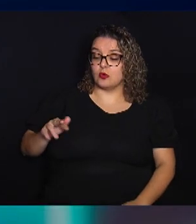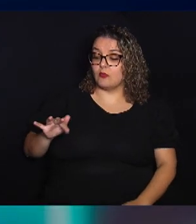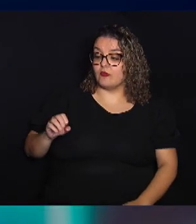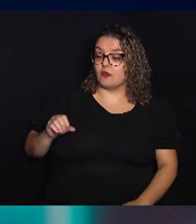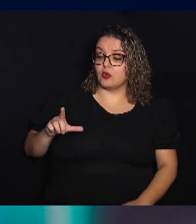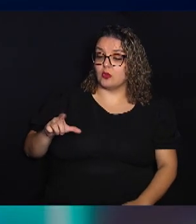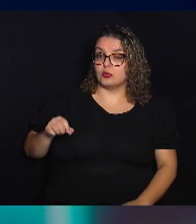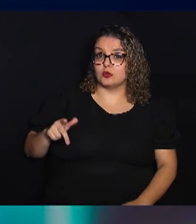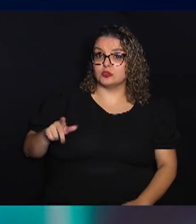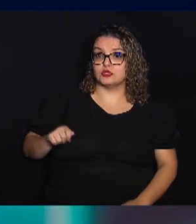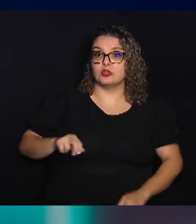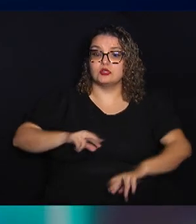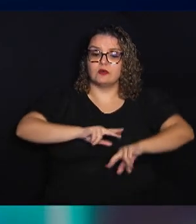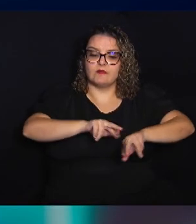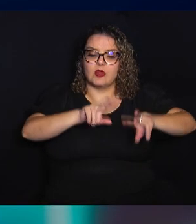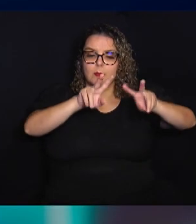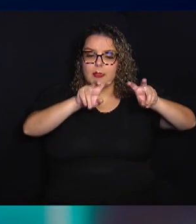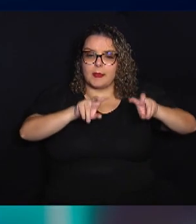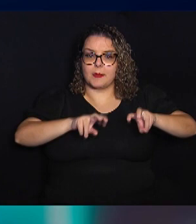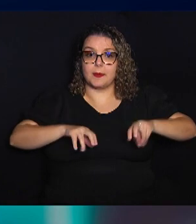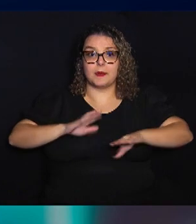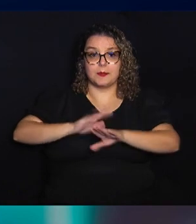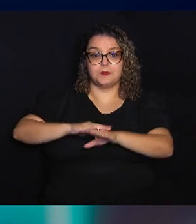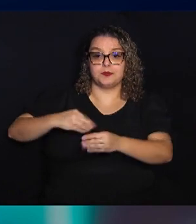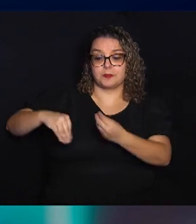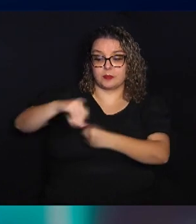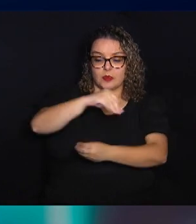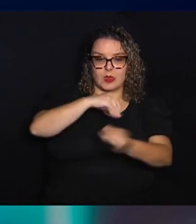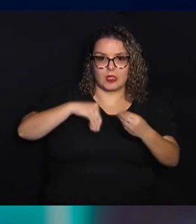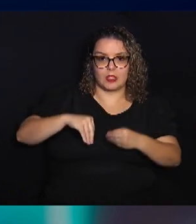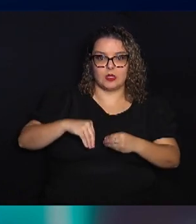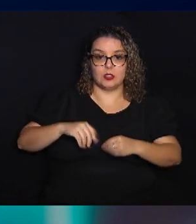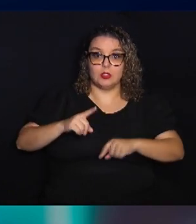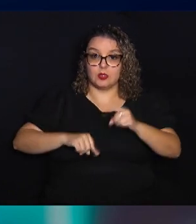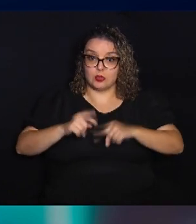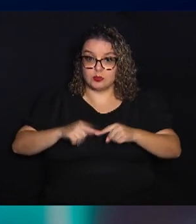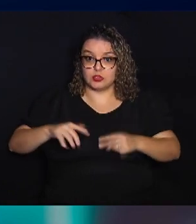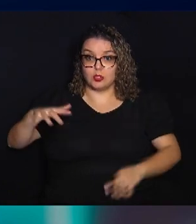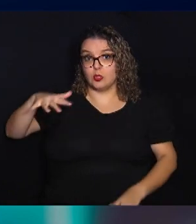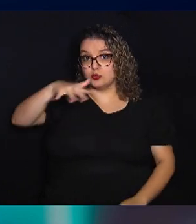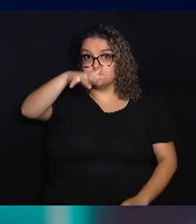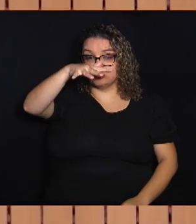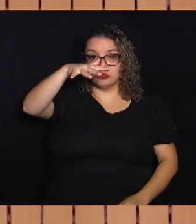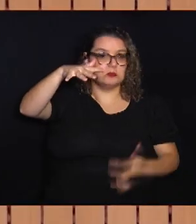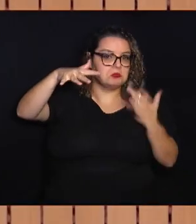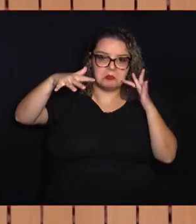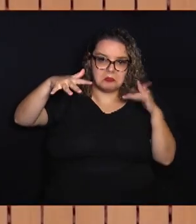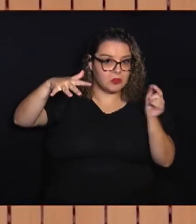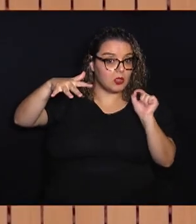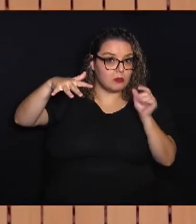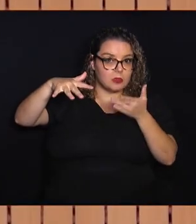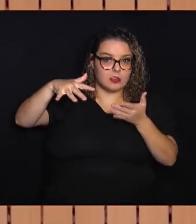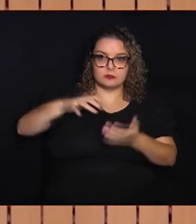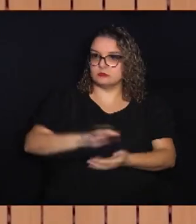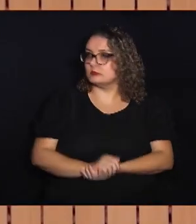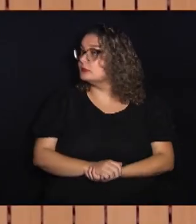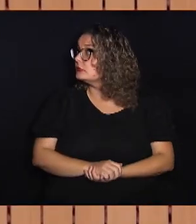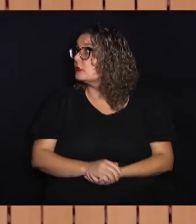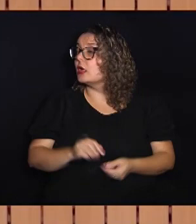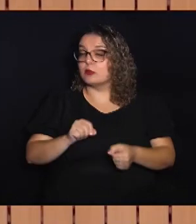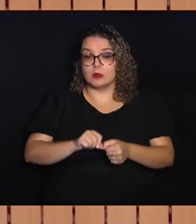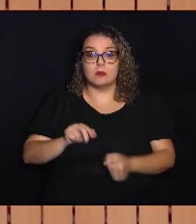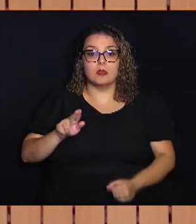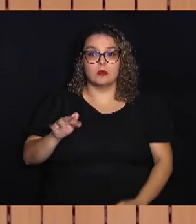de assuntos e atividades associadas ao interesse em objetos voadores não identificados. Para fazer da ufologia